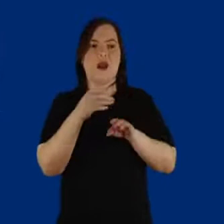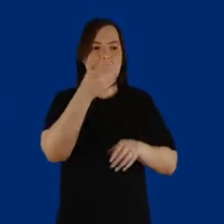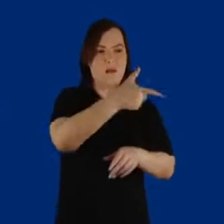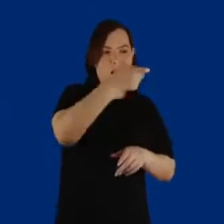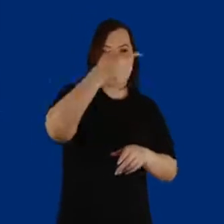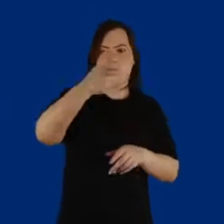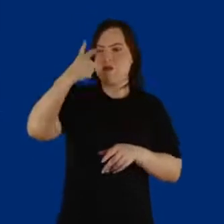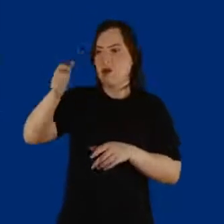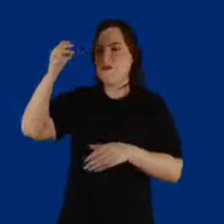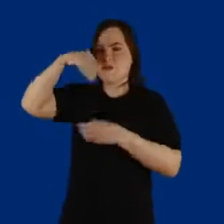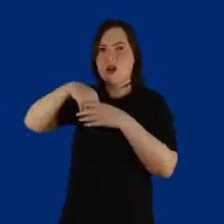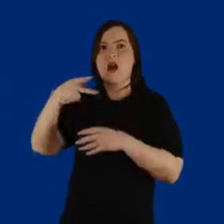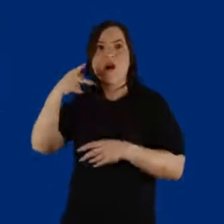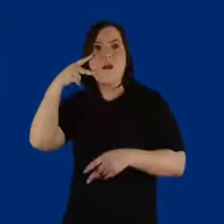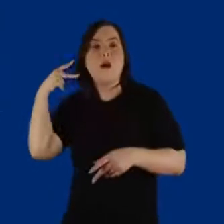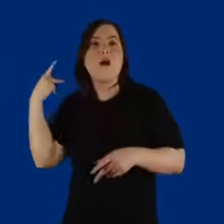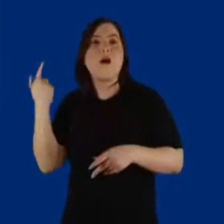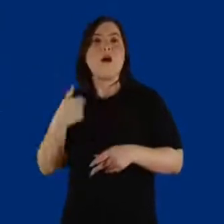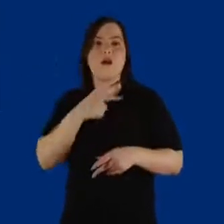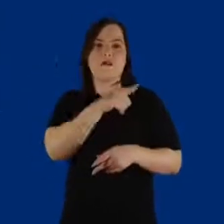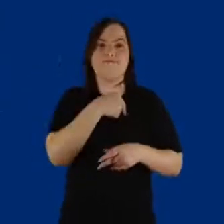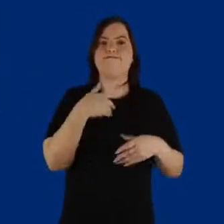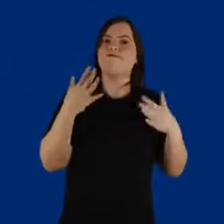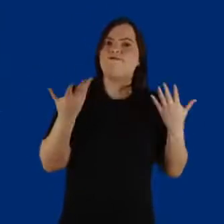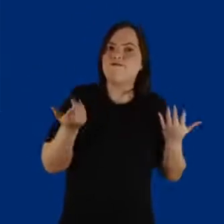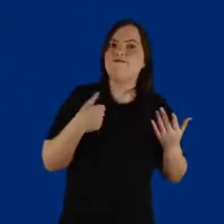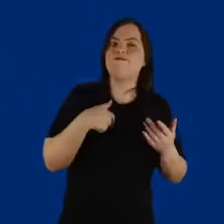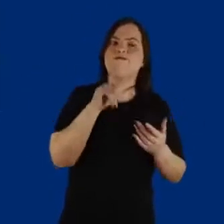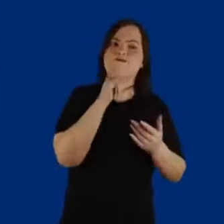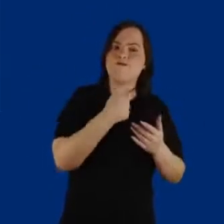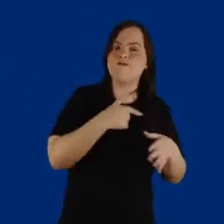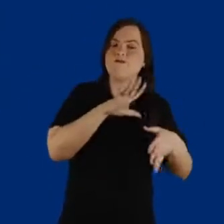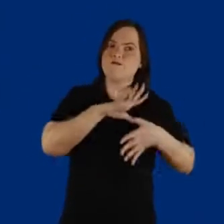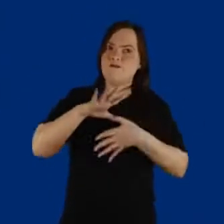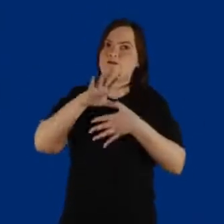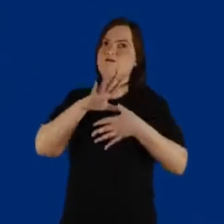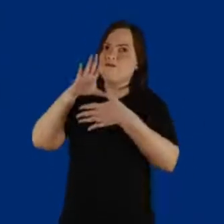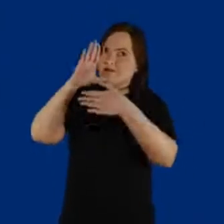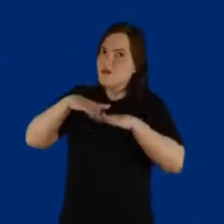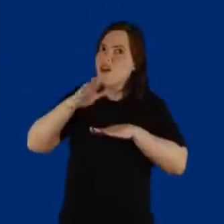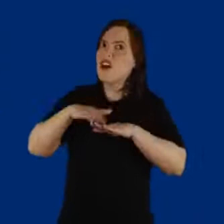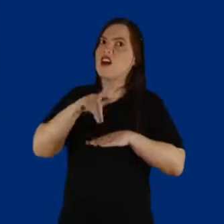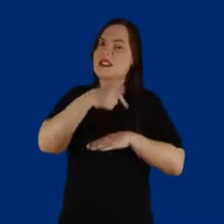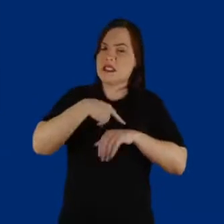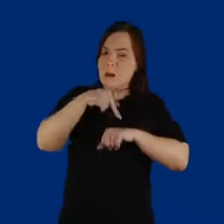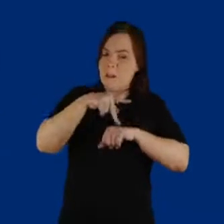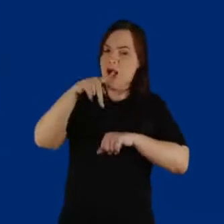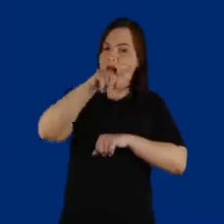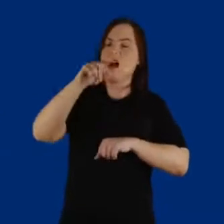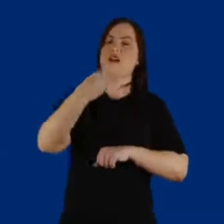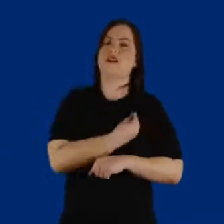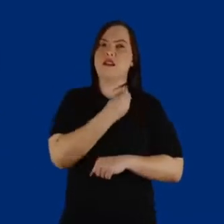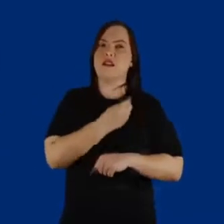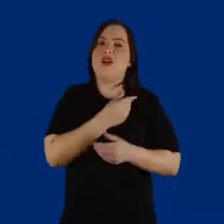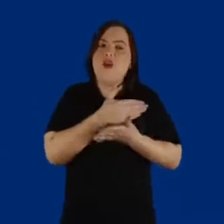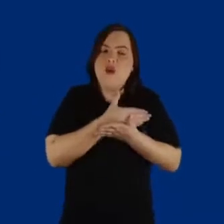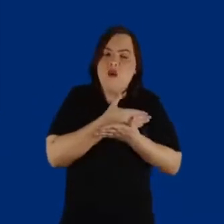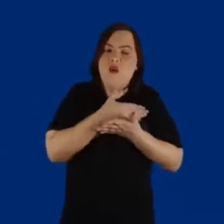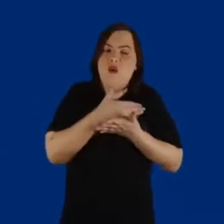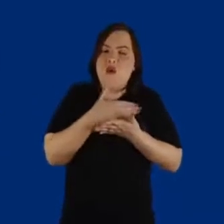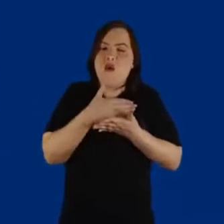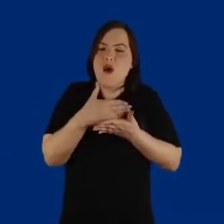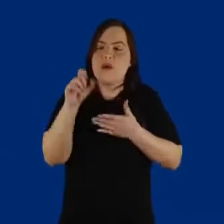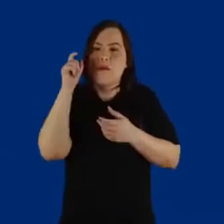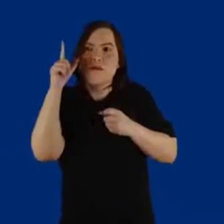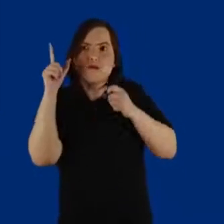assassinatos indígenas, que foi sobre isso, infelizmente, que a América foi construída. E esse país que eu estou está começando a